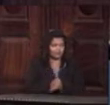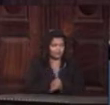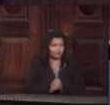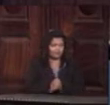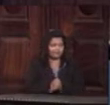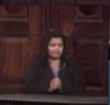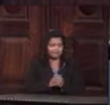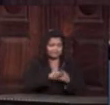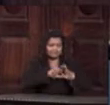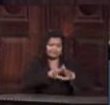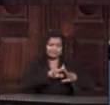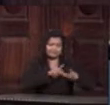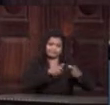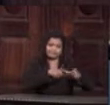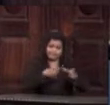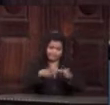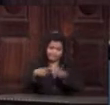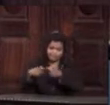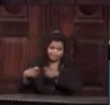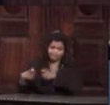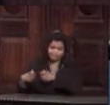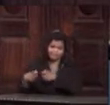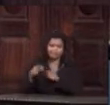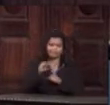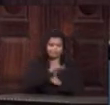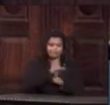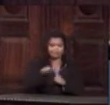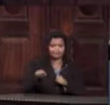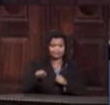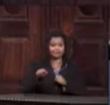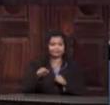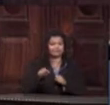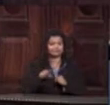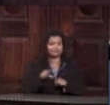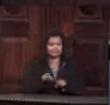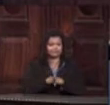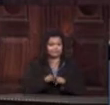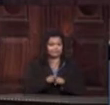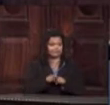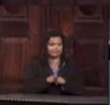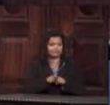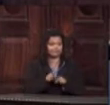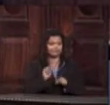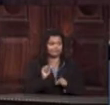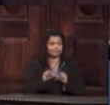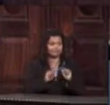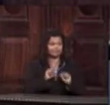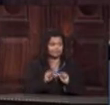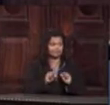público na grande mídia monopolista em boa parte do congresso nacional